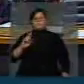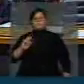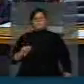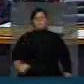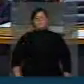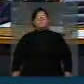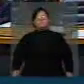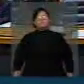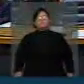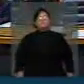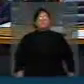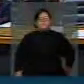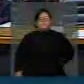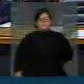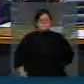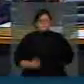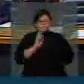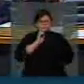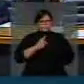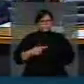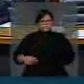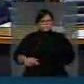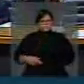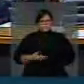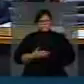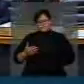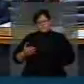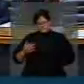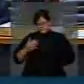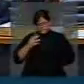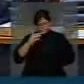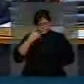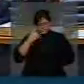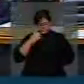Senhor presidente, senhoras e senhores parlamentares, nas democracias...